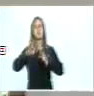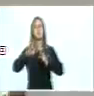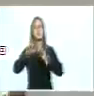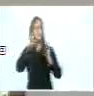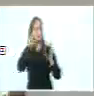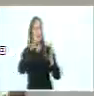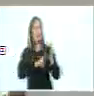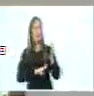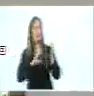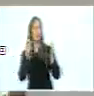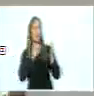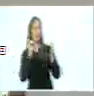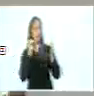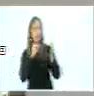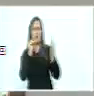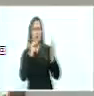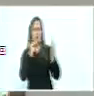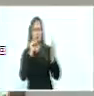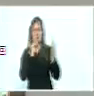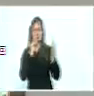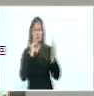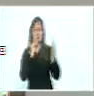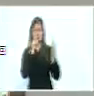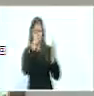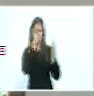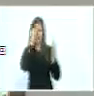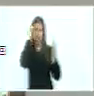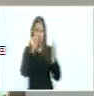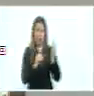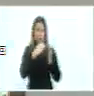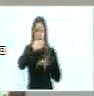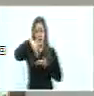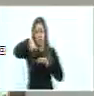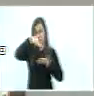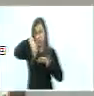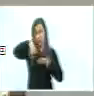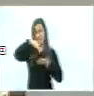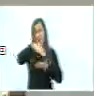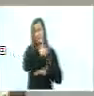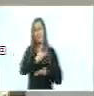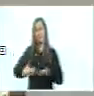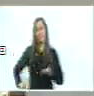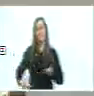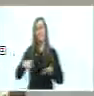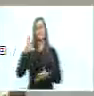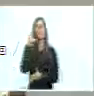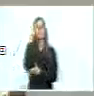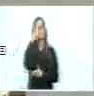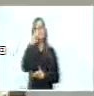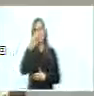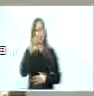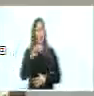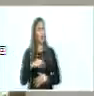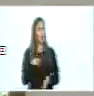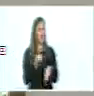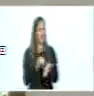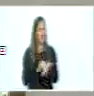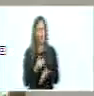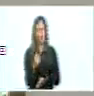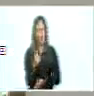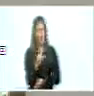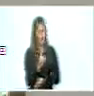eles leram. Olha o descaso com a Secretaria Estadual de Meio Ambiente. Não é questão de não ter dinheiro. Dinheiro nós